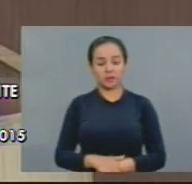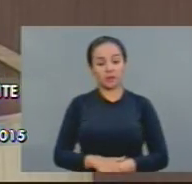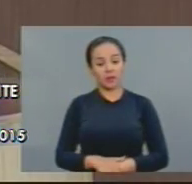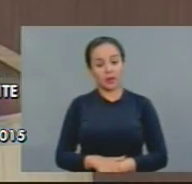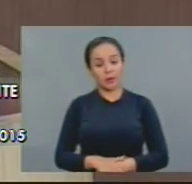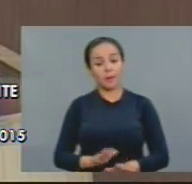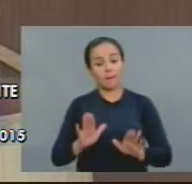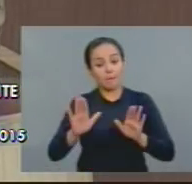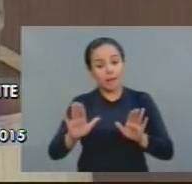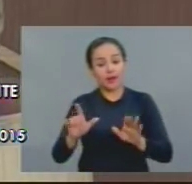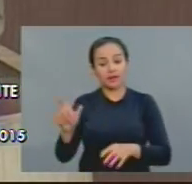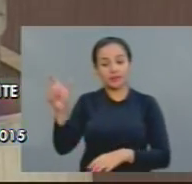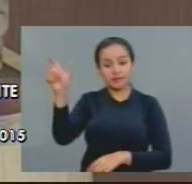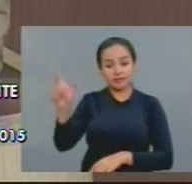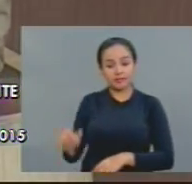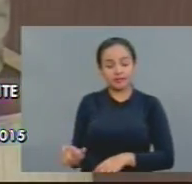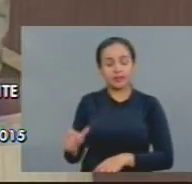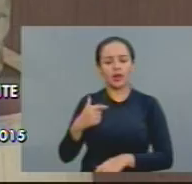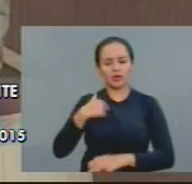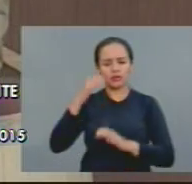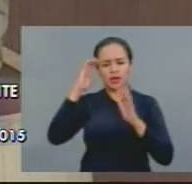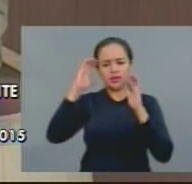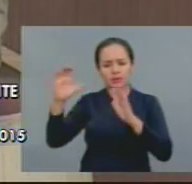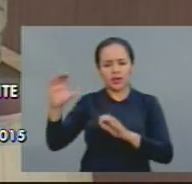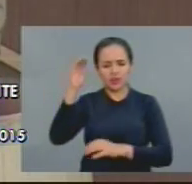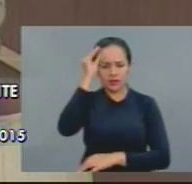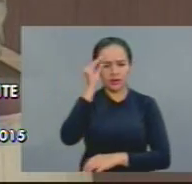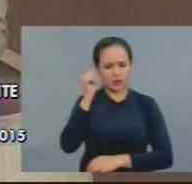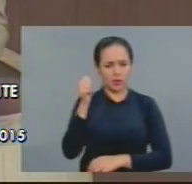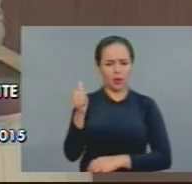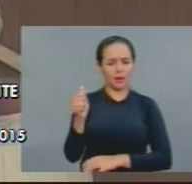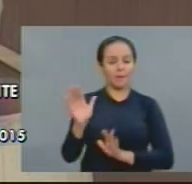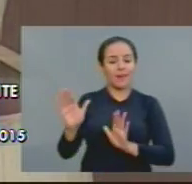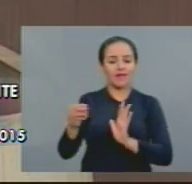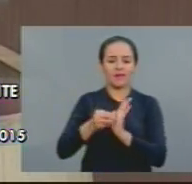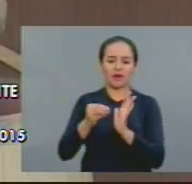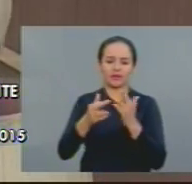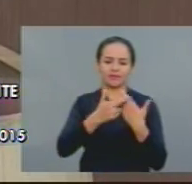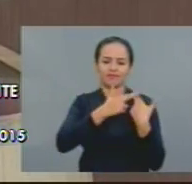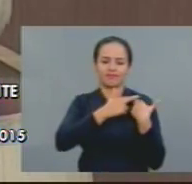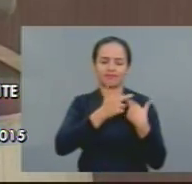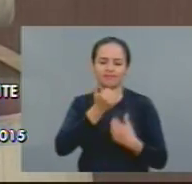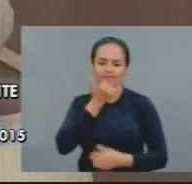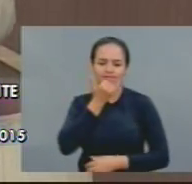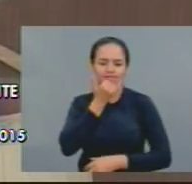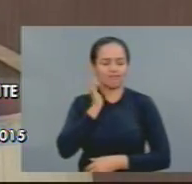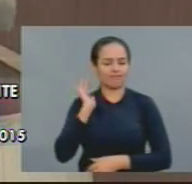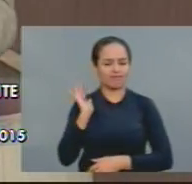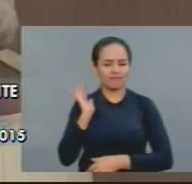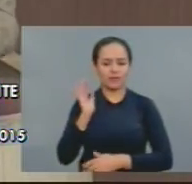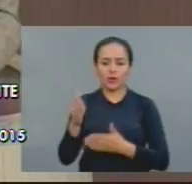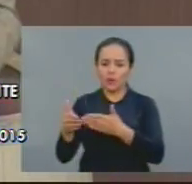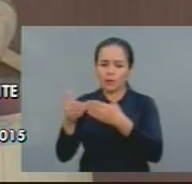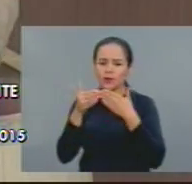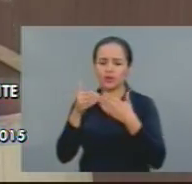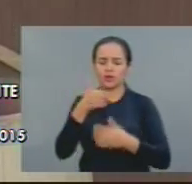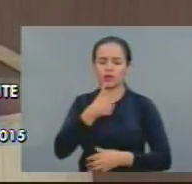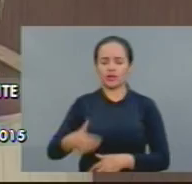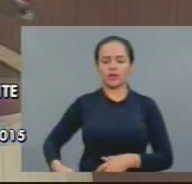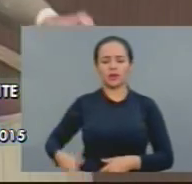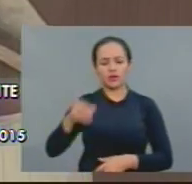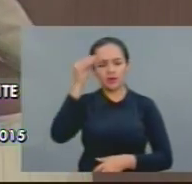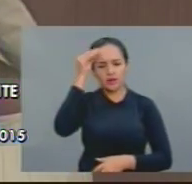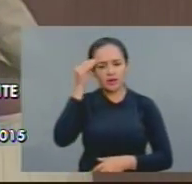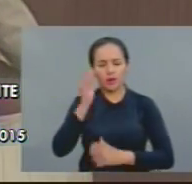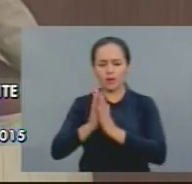condição de gestor, mas eu quero dizer e quero concluir. Senhor Camilo Santana, governador do Ceará,